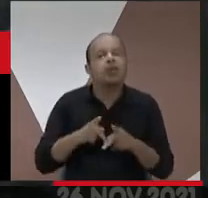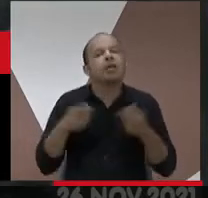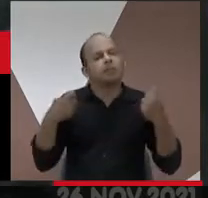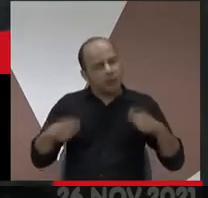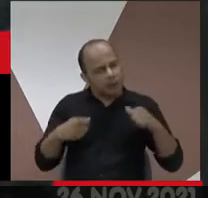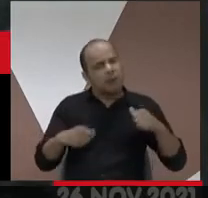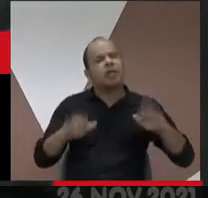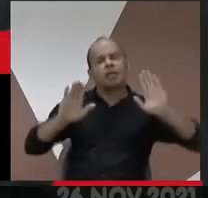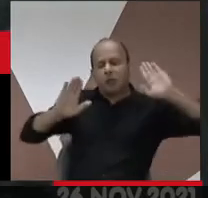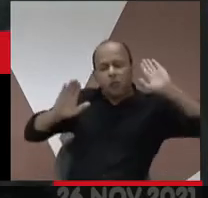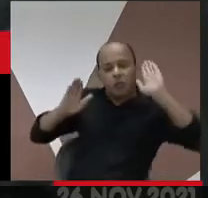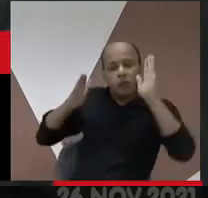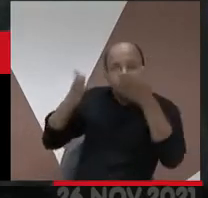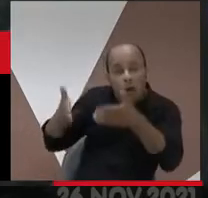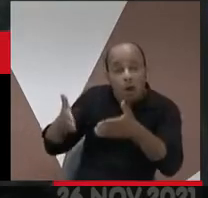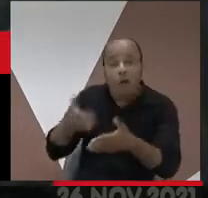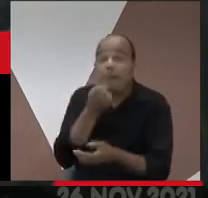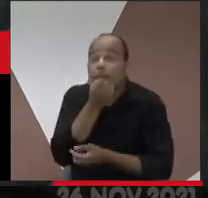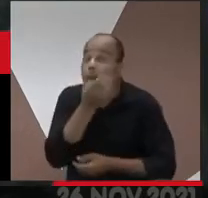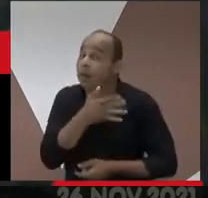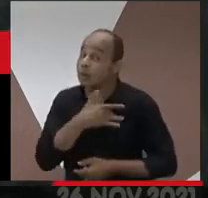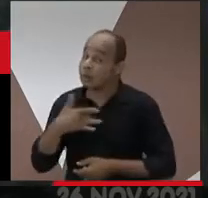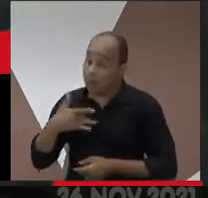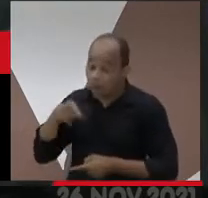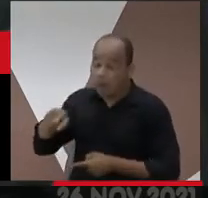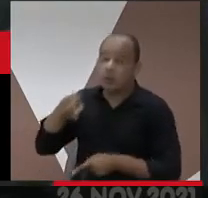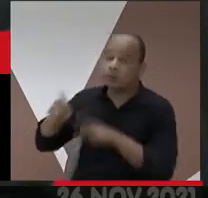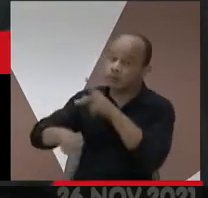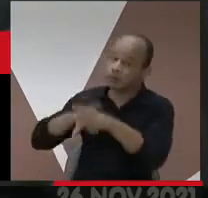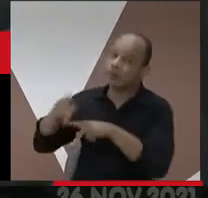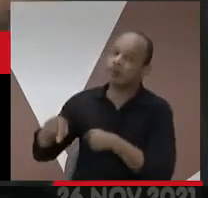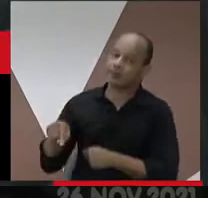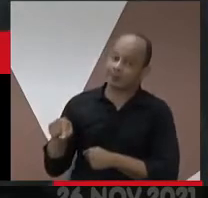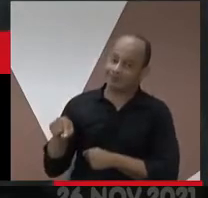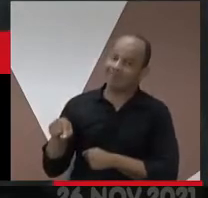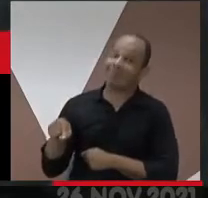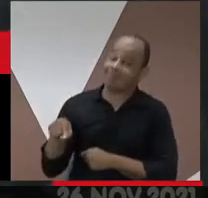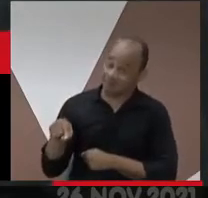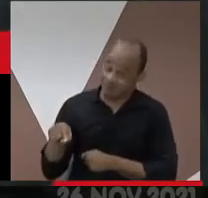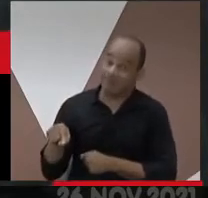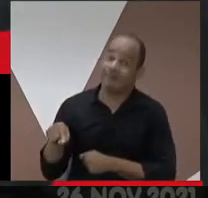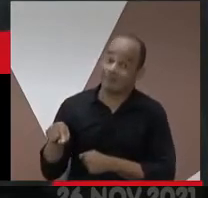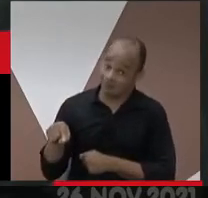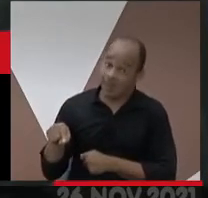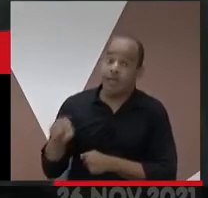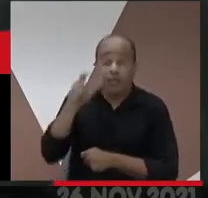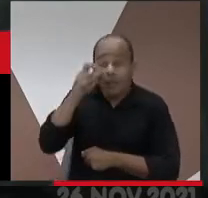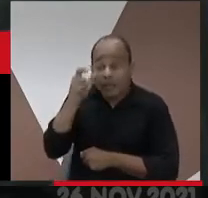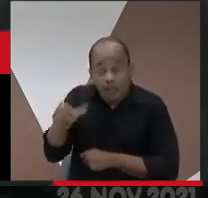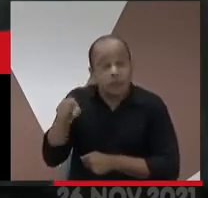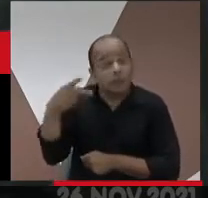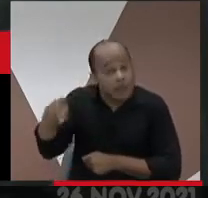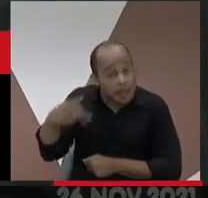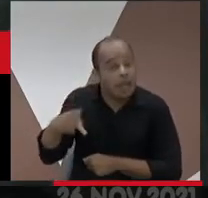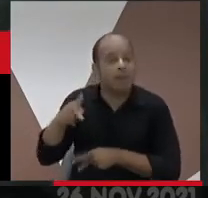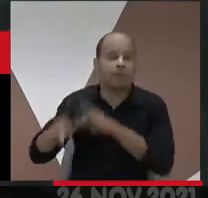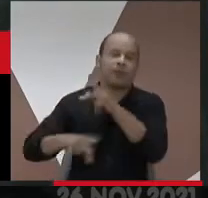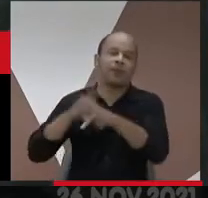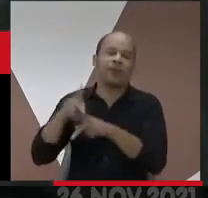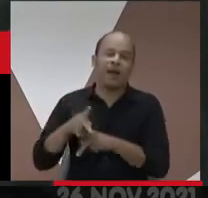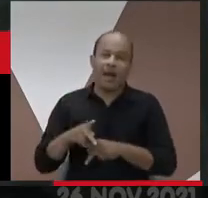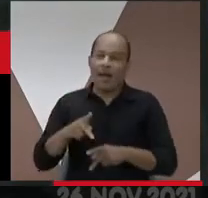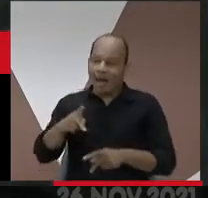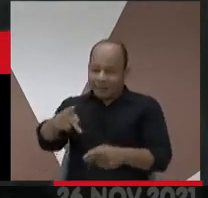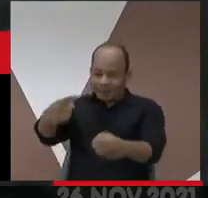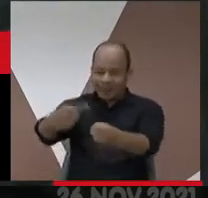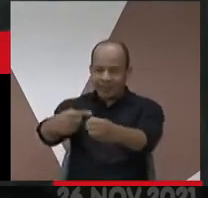como objetivo, o bem-estar público, o interesse público. E eu diria, então, que ao você cortar as